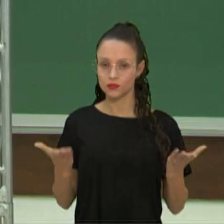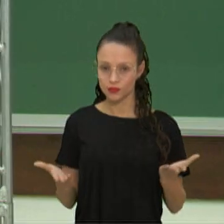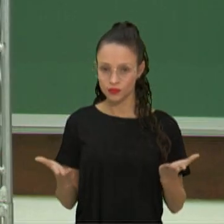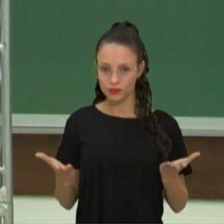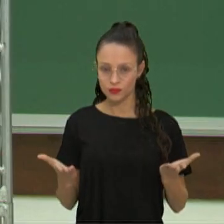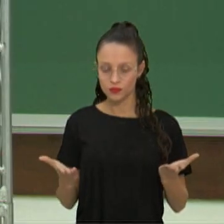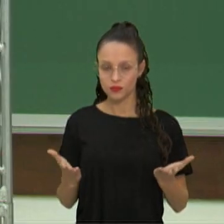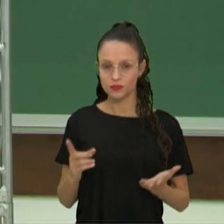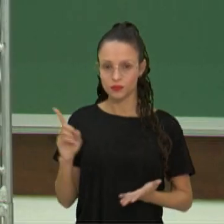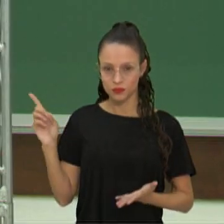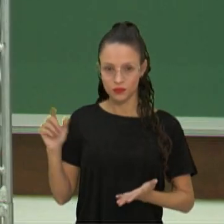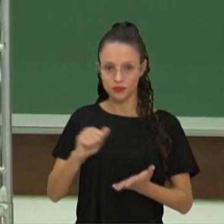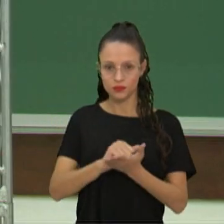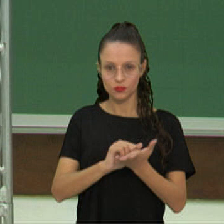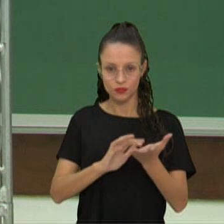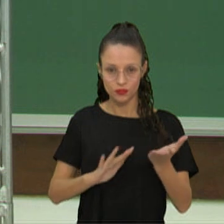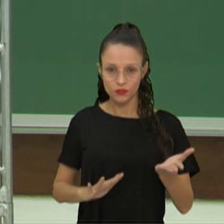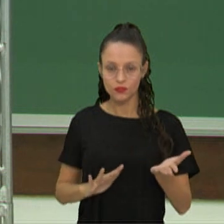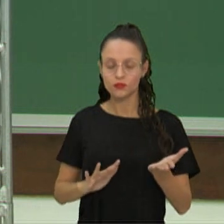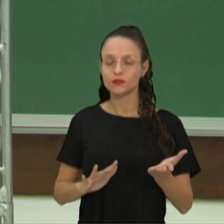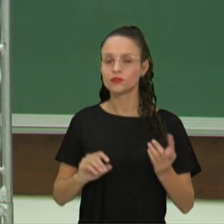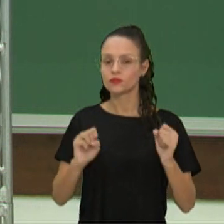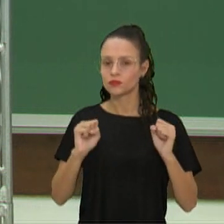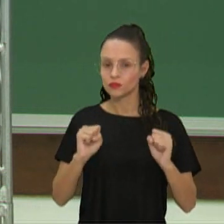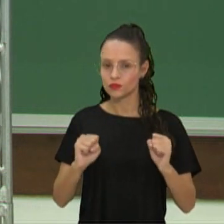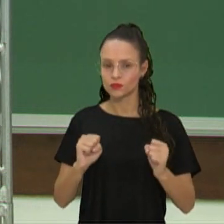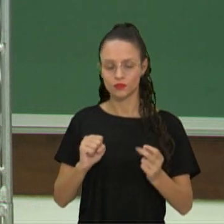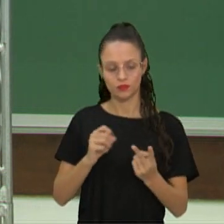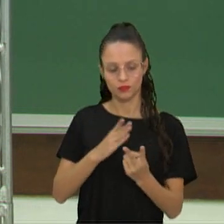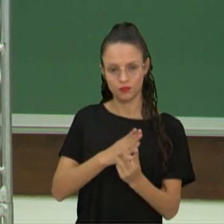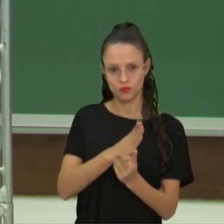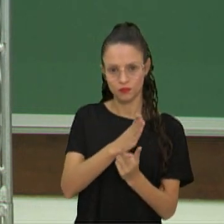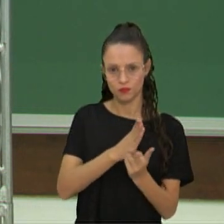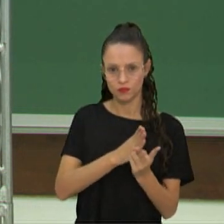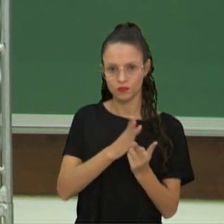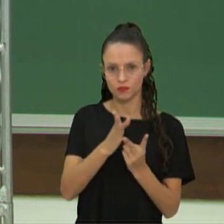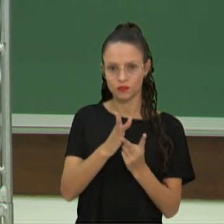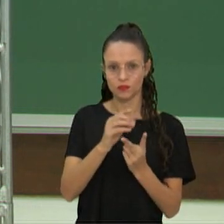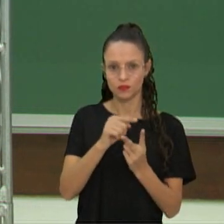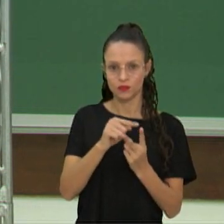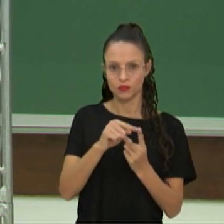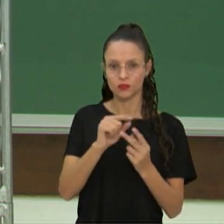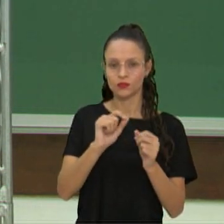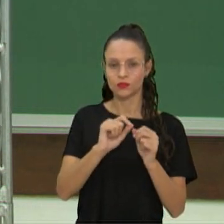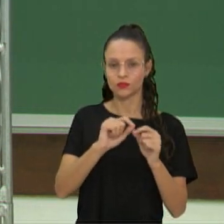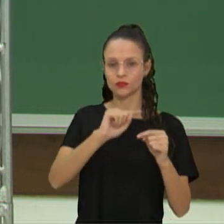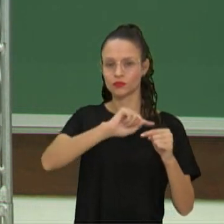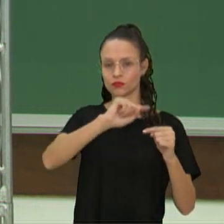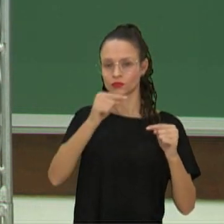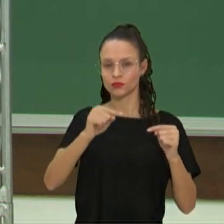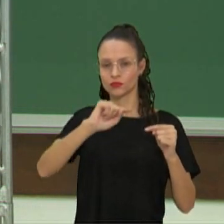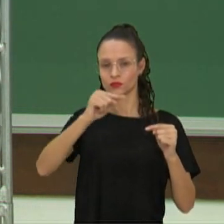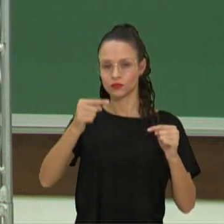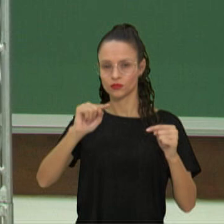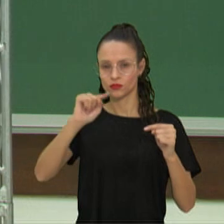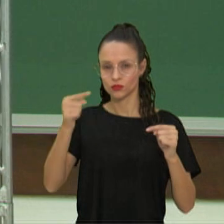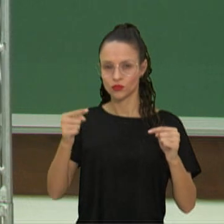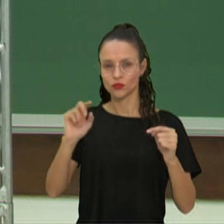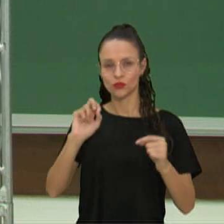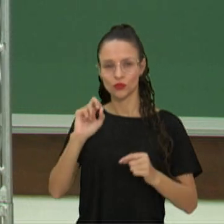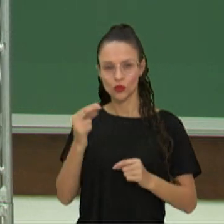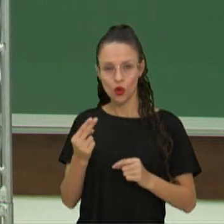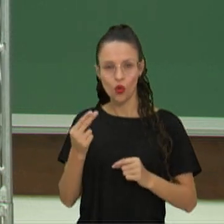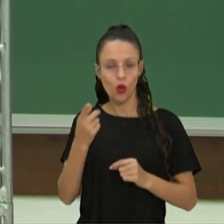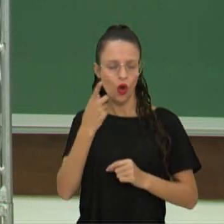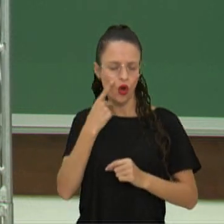Então, pessoal, esse exercício que nós acabamos de fazer, ele pode ser feito de duas formas. Ou você vai usar a propriedade distributiva, ou você vai usar o produto notável.